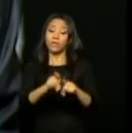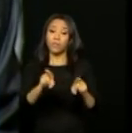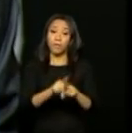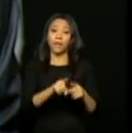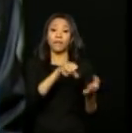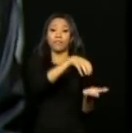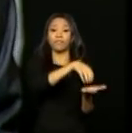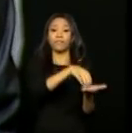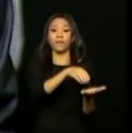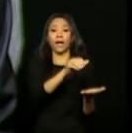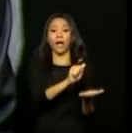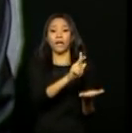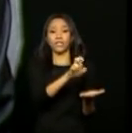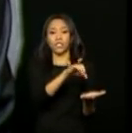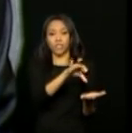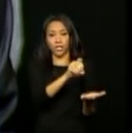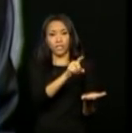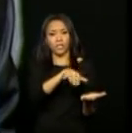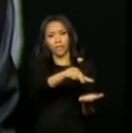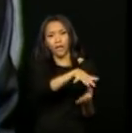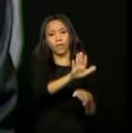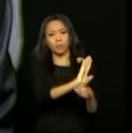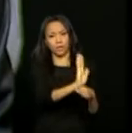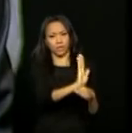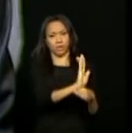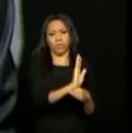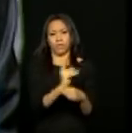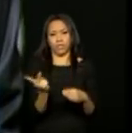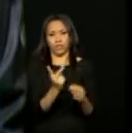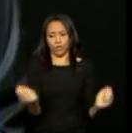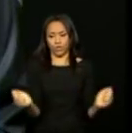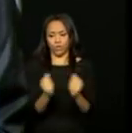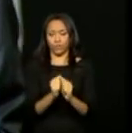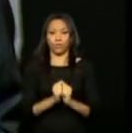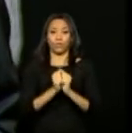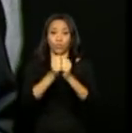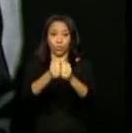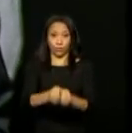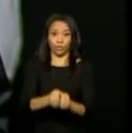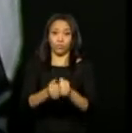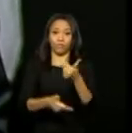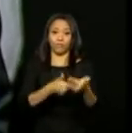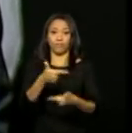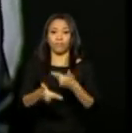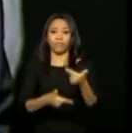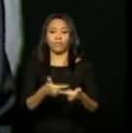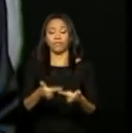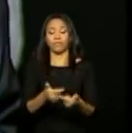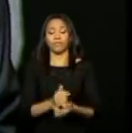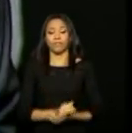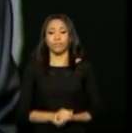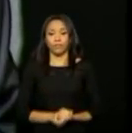O audiovisual que o Brasil financia precisa estar acessível a todos os cidadãos.